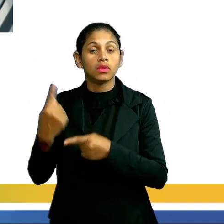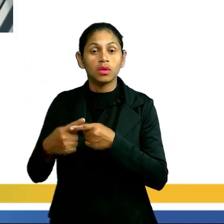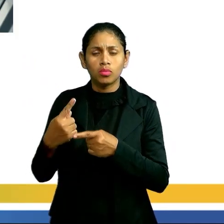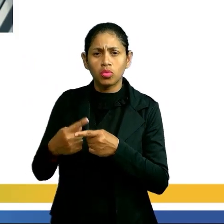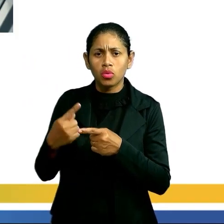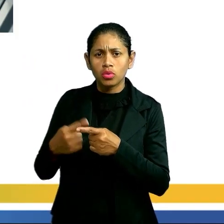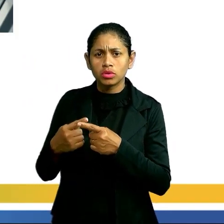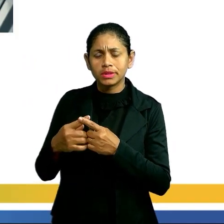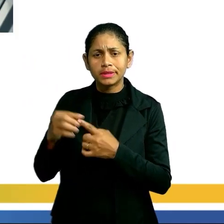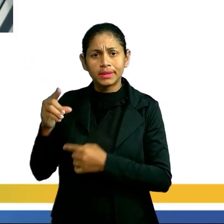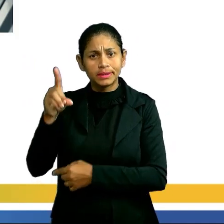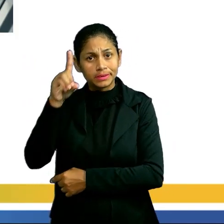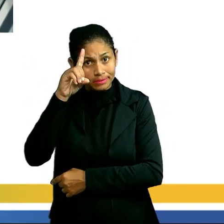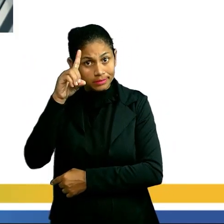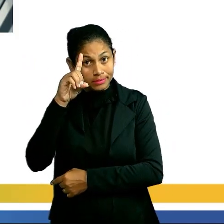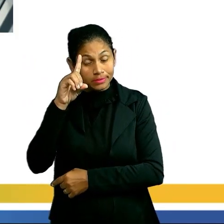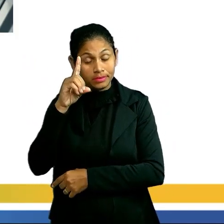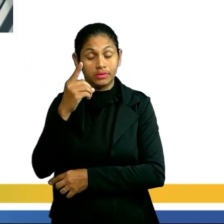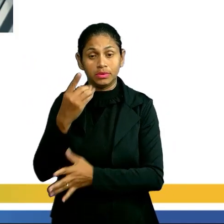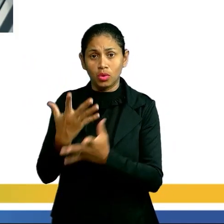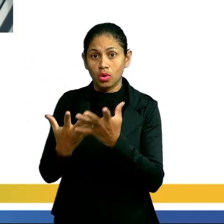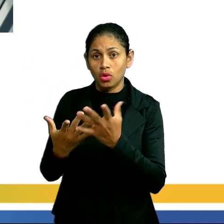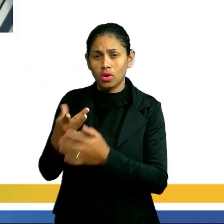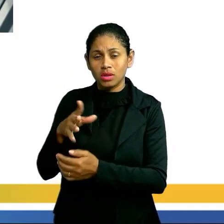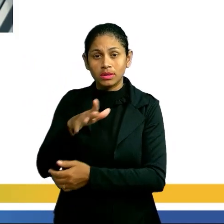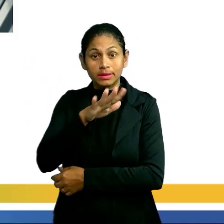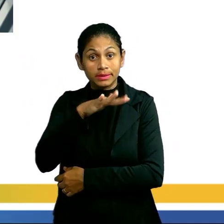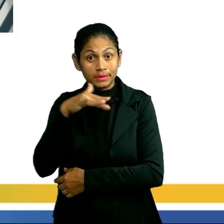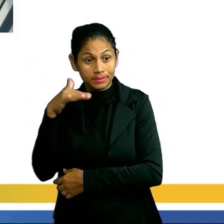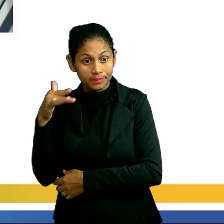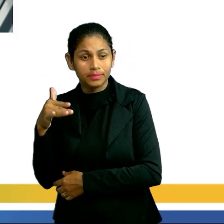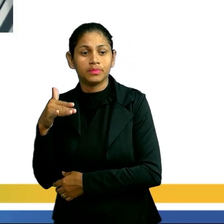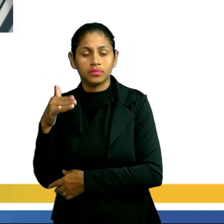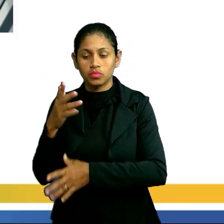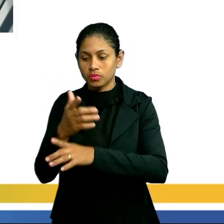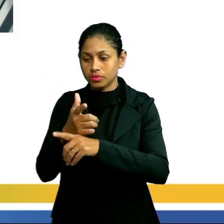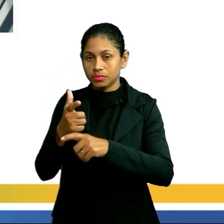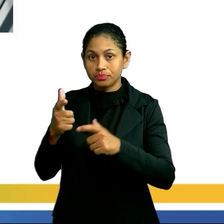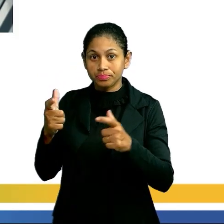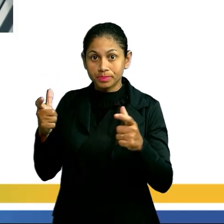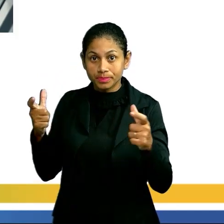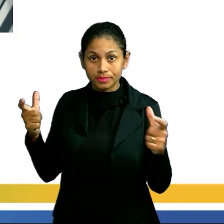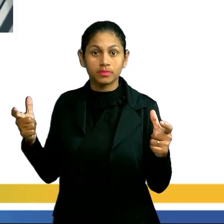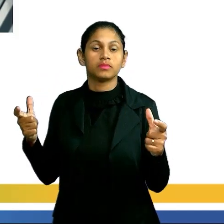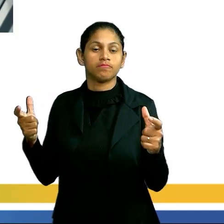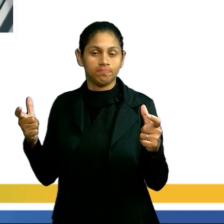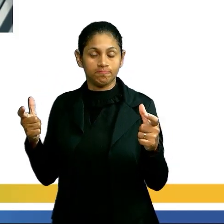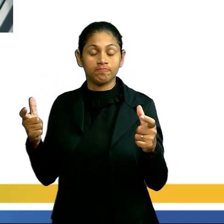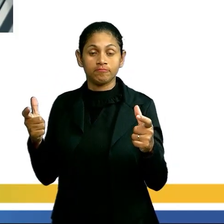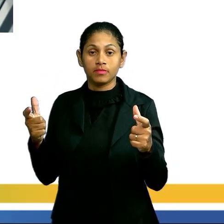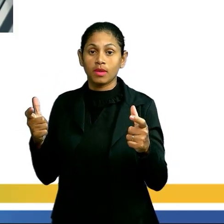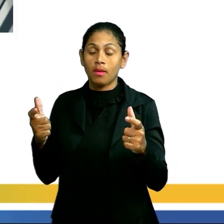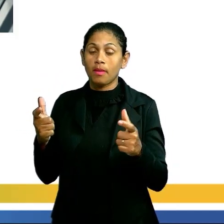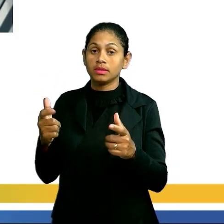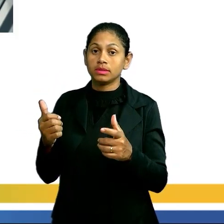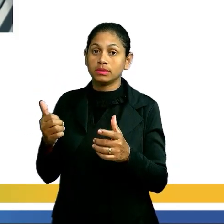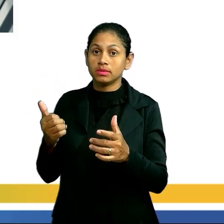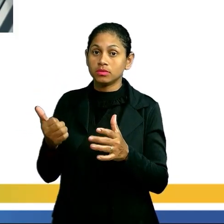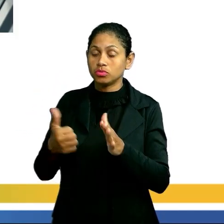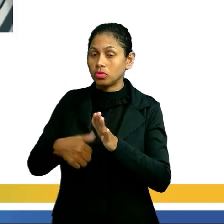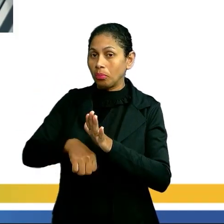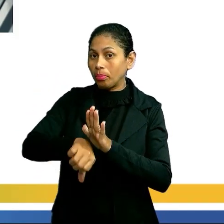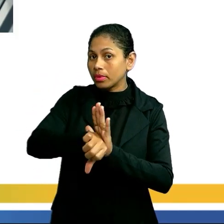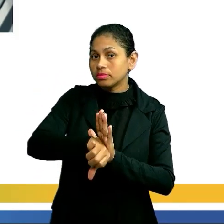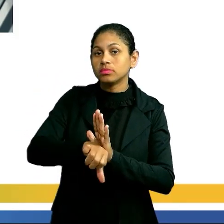quentes esse ferro ele possa se dilatar, aumentando o seu comprimento sem prejudicar a sua formação. Na imagem a qual a gente